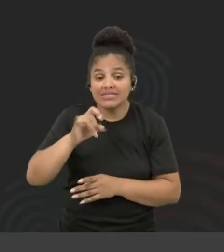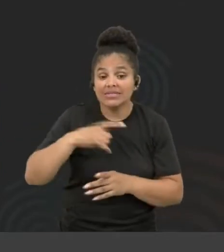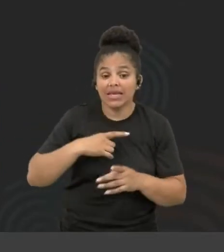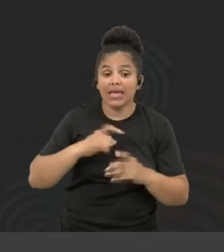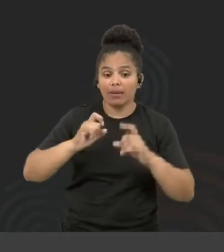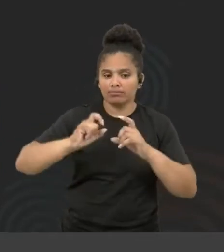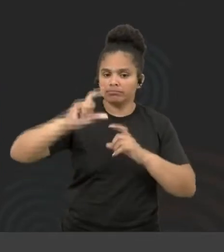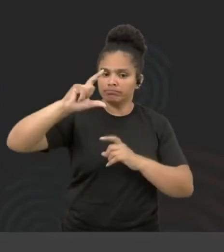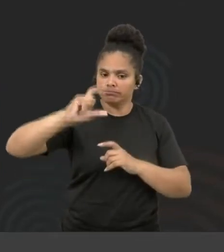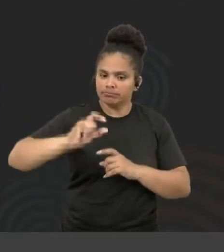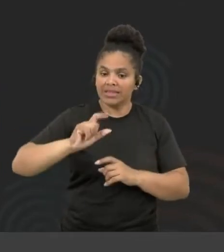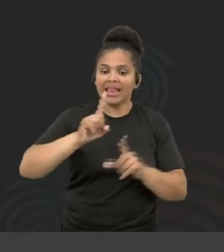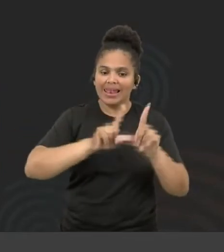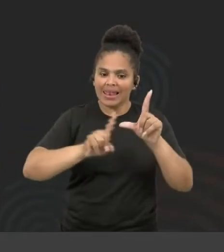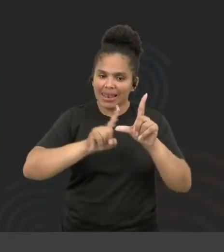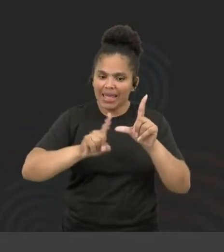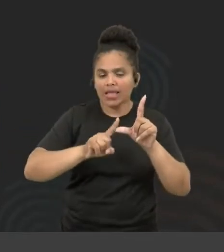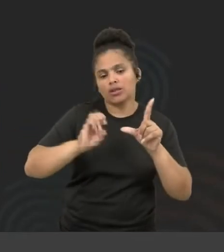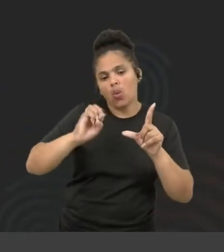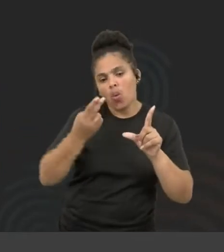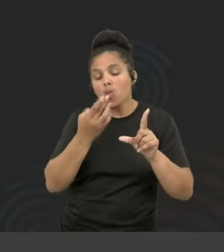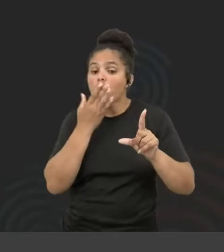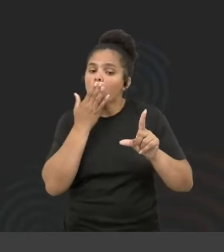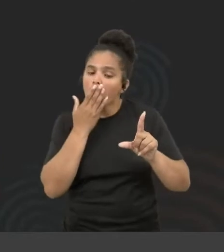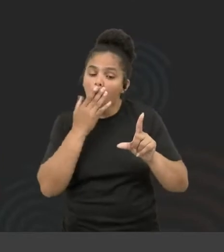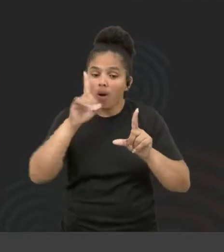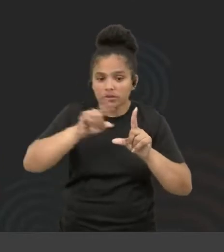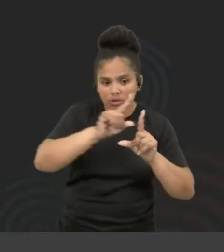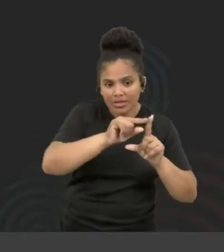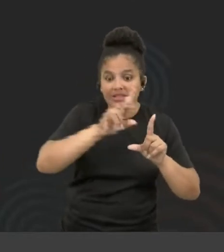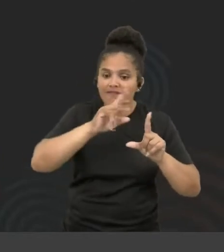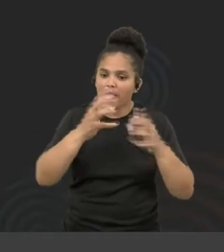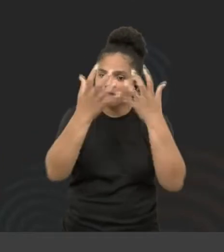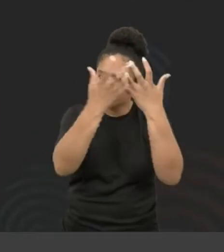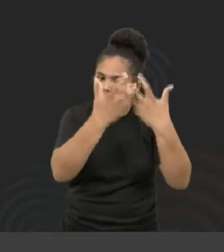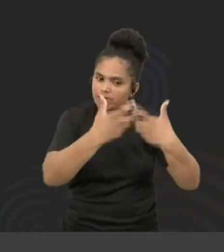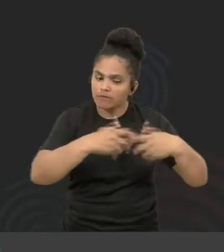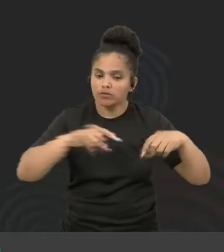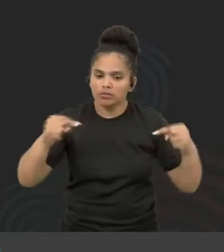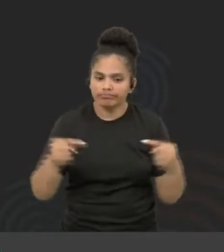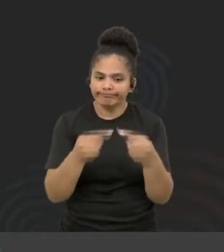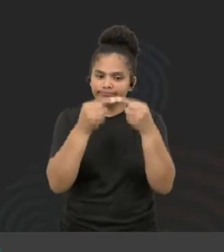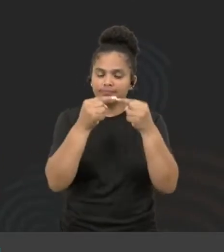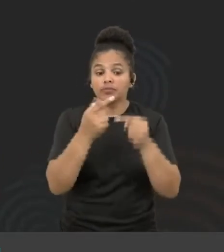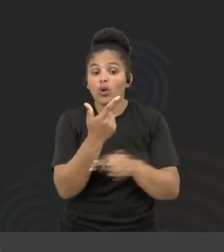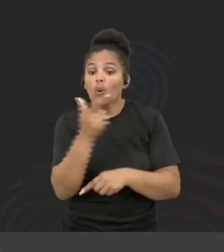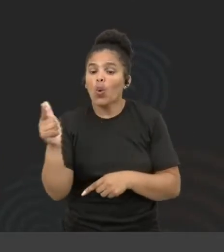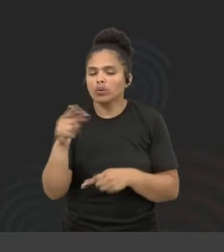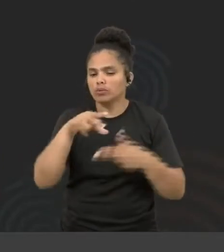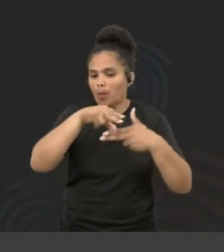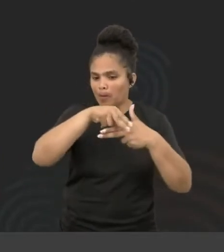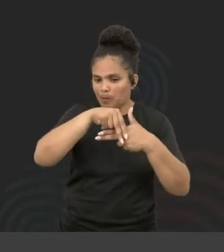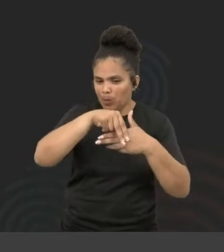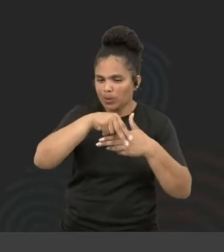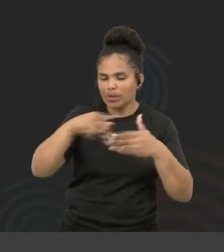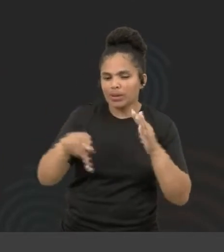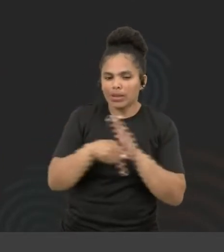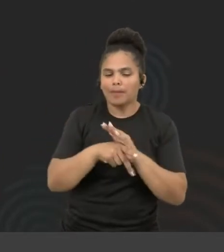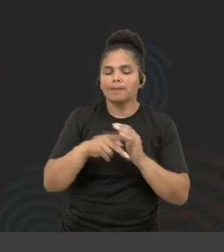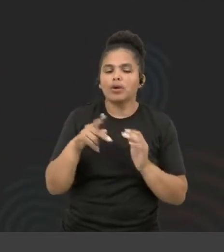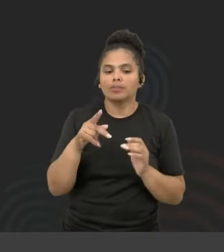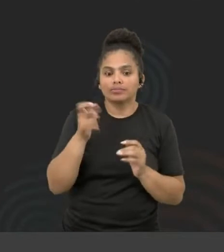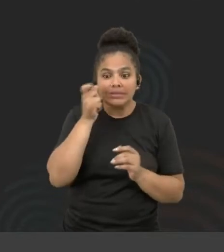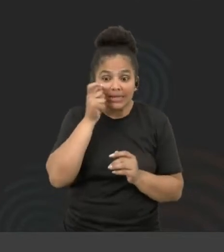e o contraste das cores escolhidas, elas funcionam de forma adequada. Outro plugin interessante para você